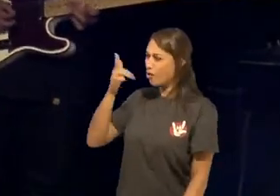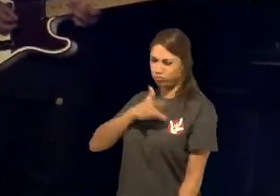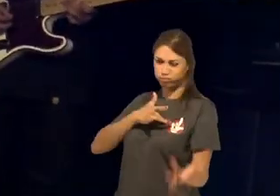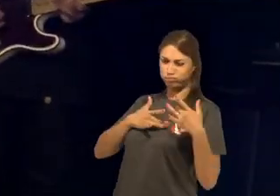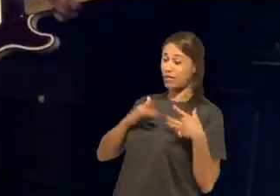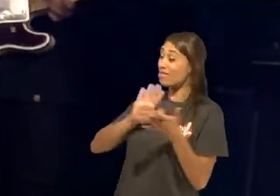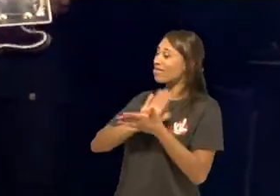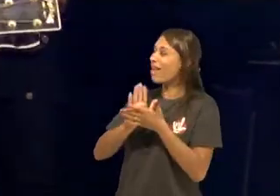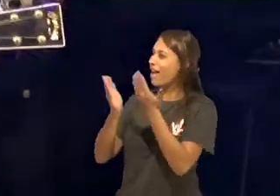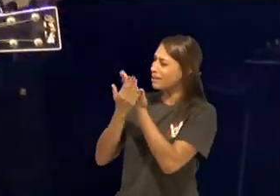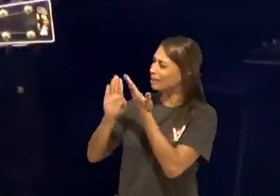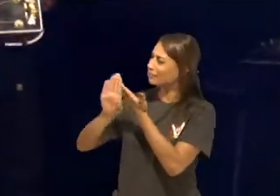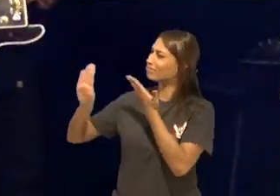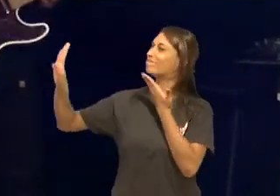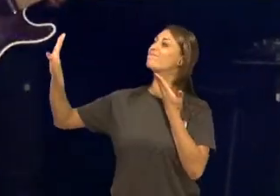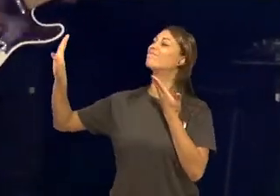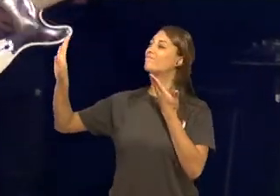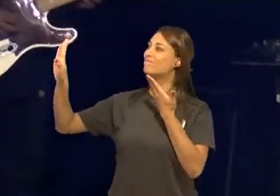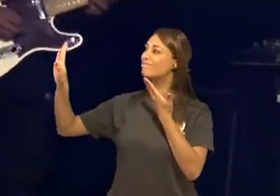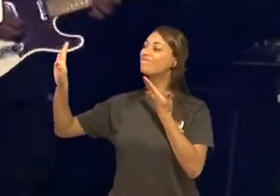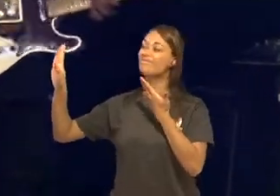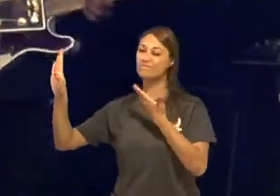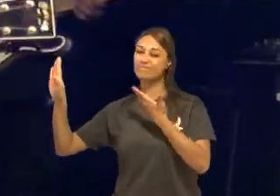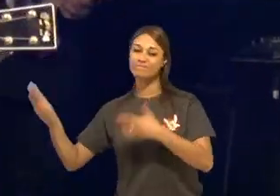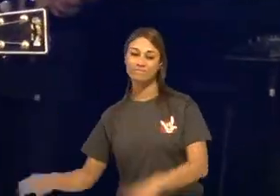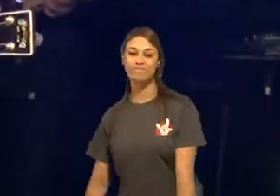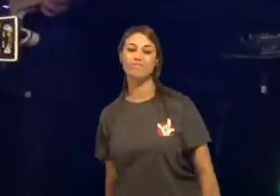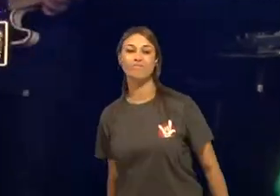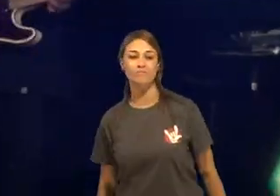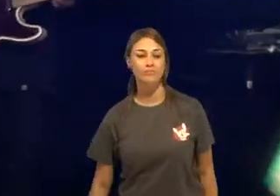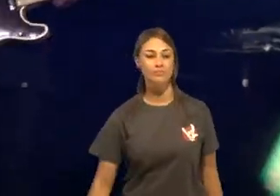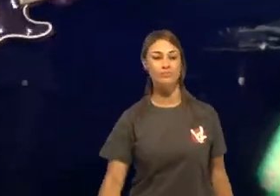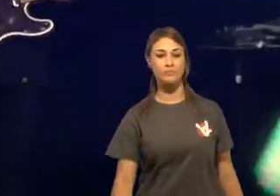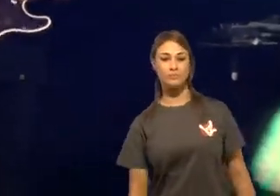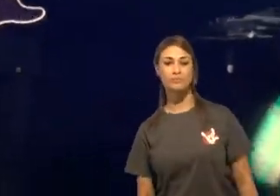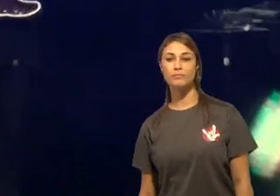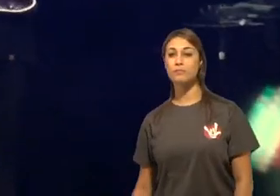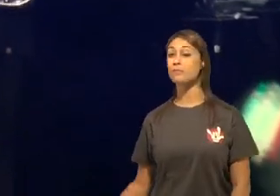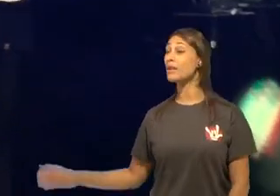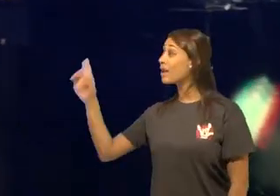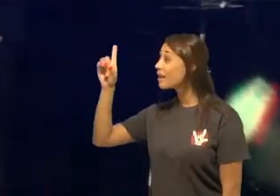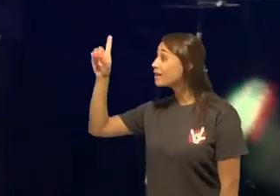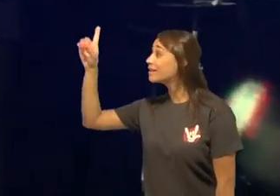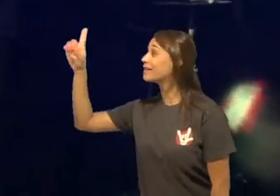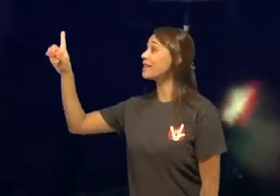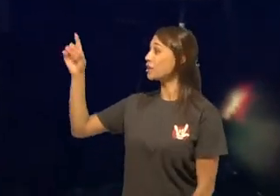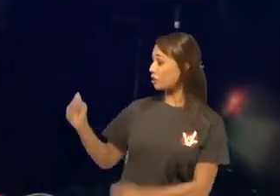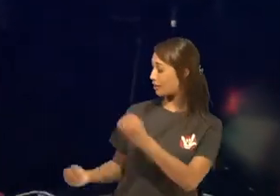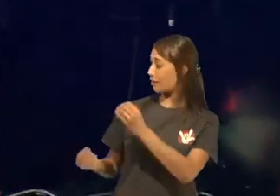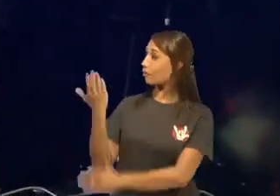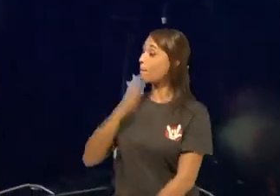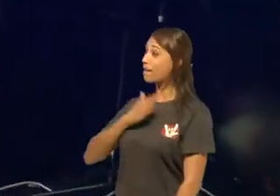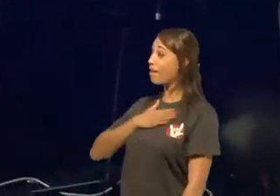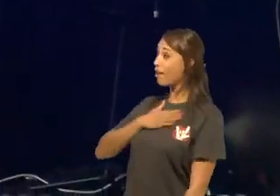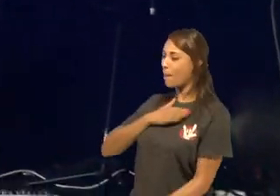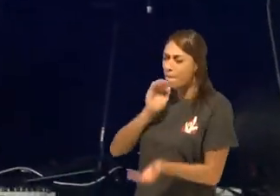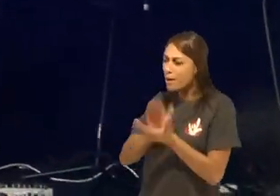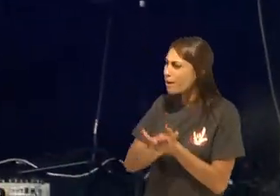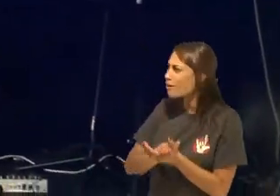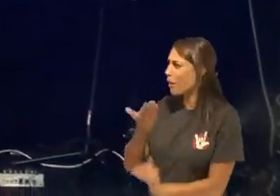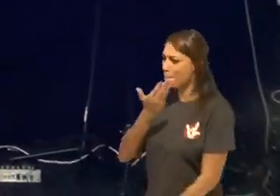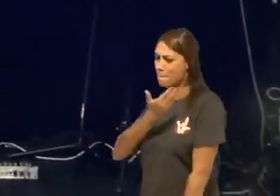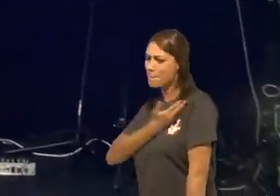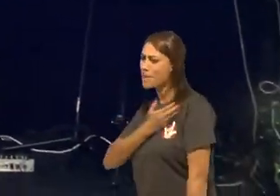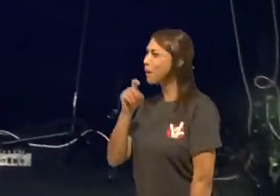infinito entre mim, o meu pecado infinito. Mande as suas mãos, cante, cante. Meu Criador é meu marido, meu pai,